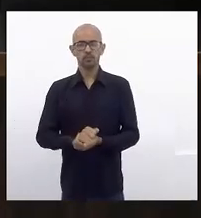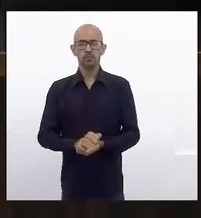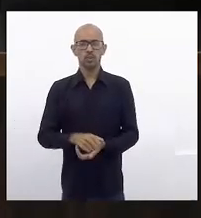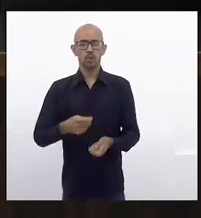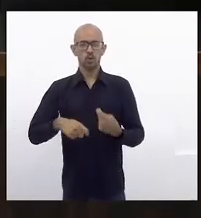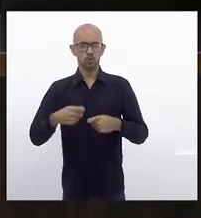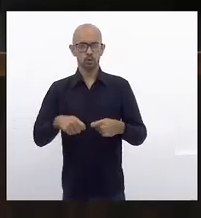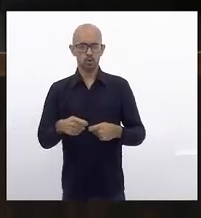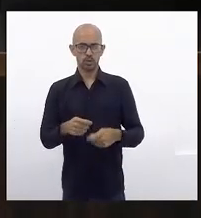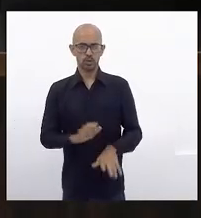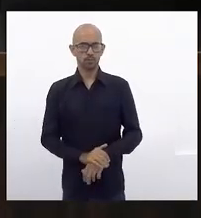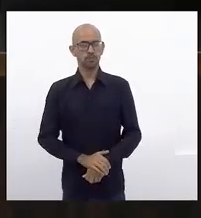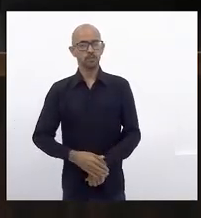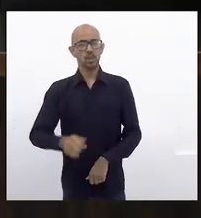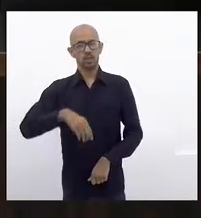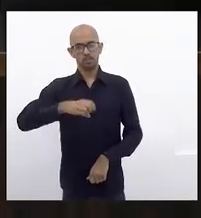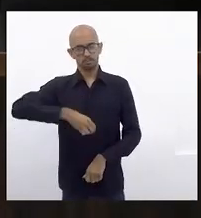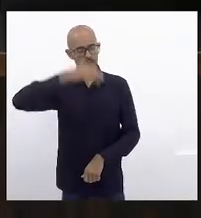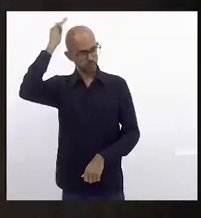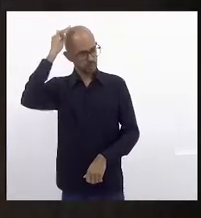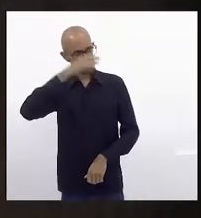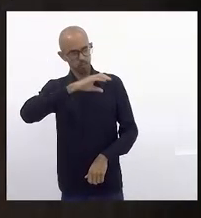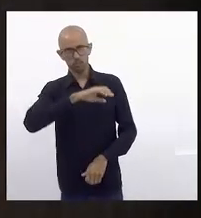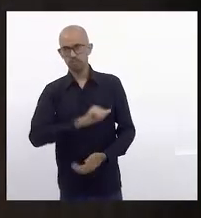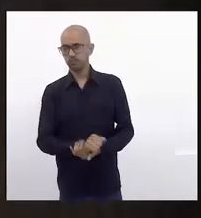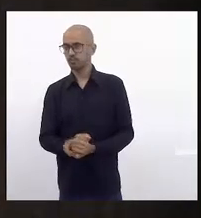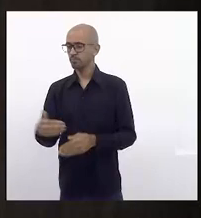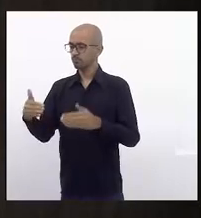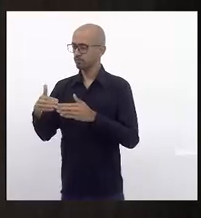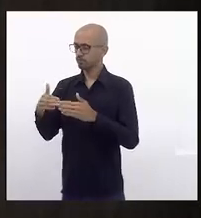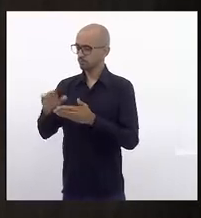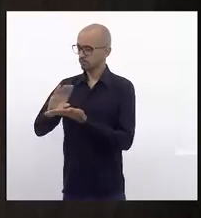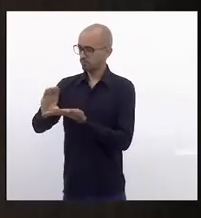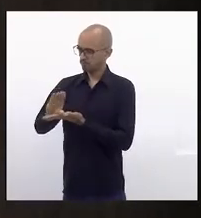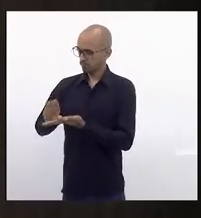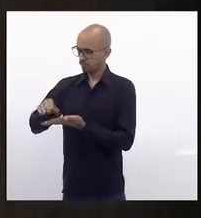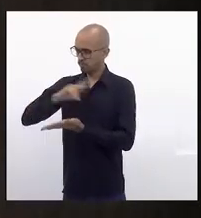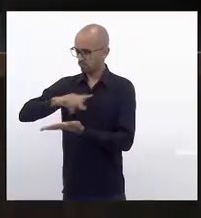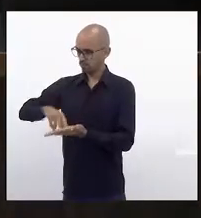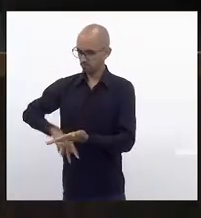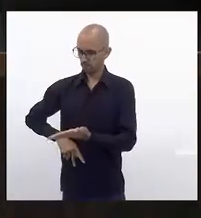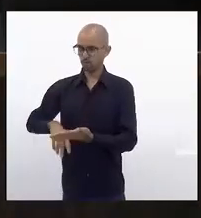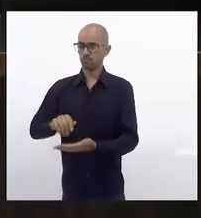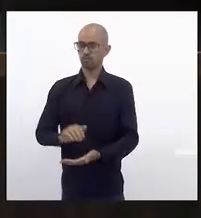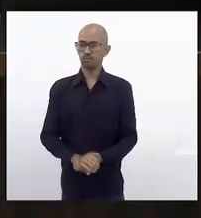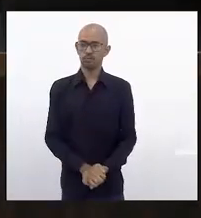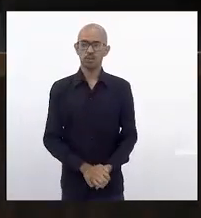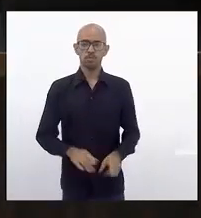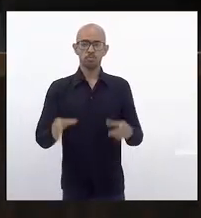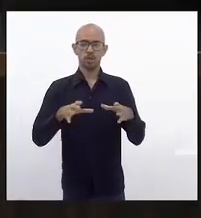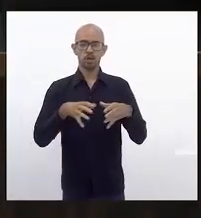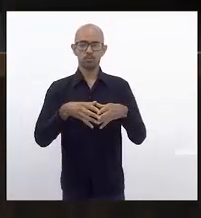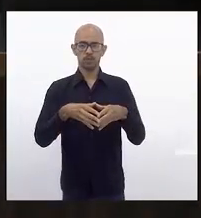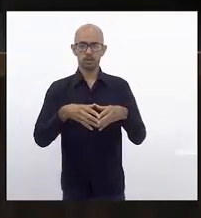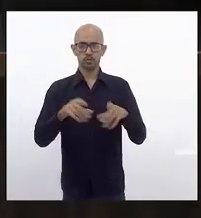Comissão de Constituição e Justiça, deputado Márcio Pacheco. Parecer pela constitucionalidade, presidente. Pela Comissão de Servidores